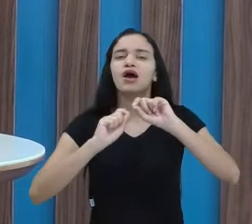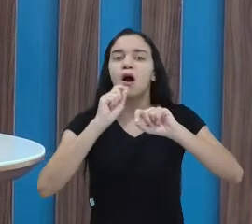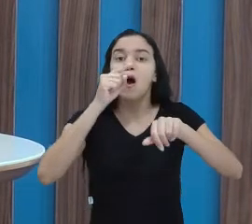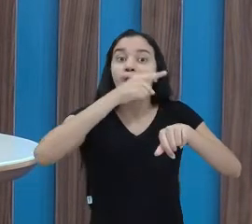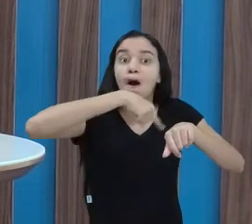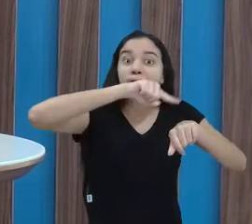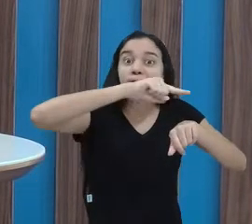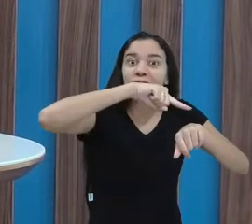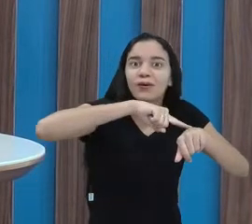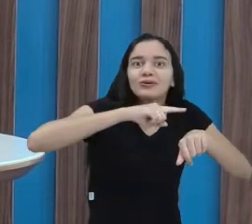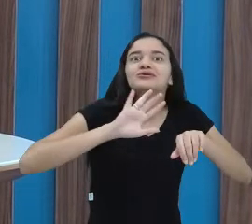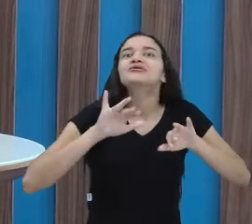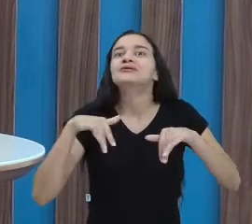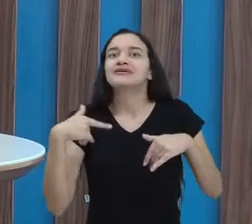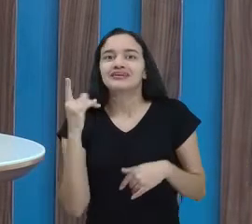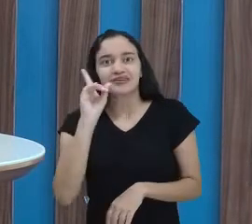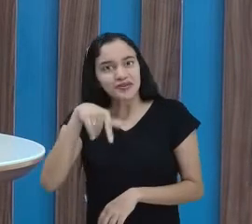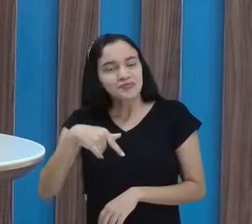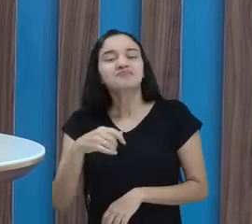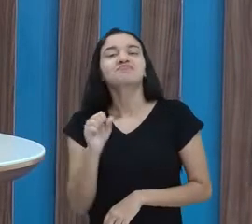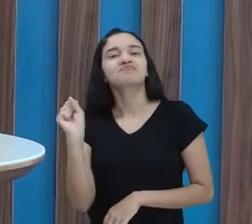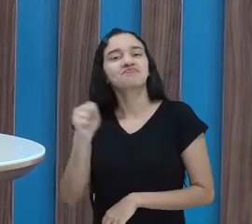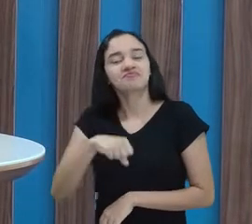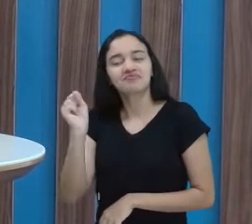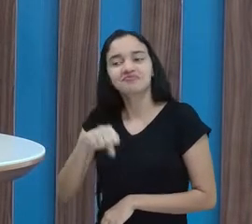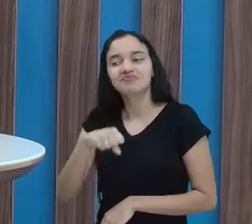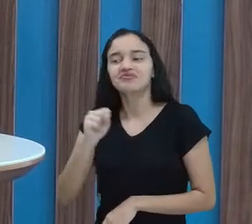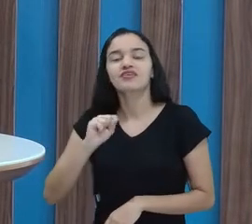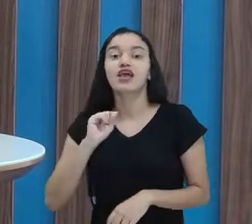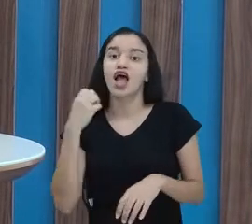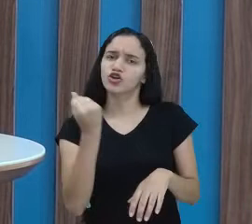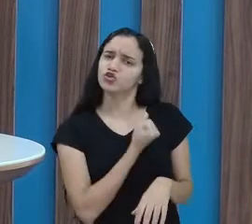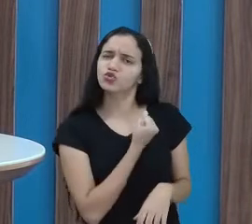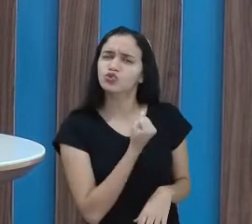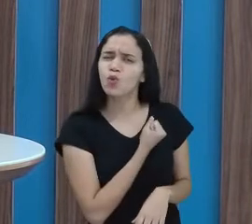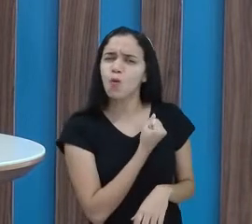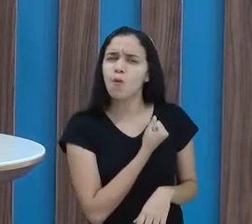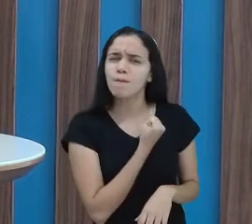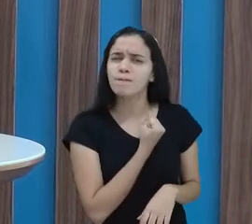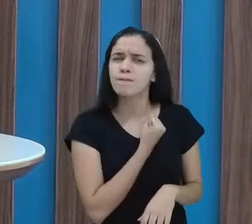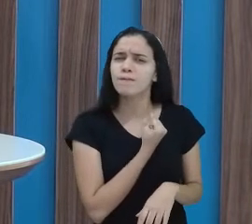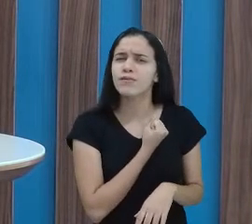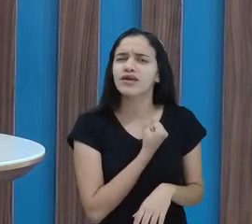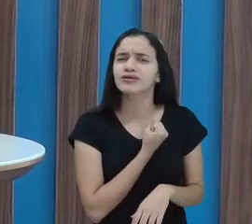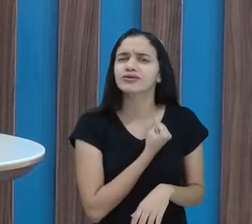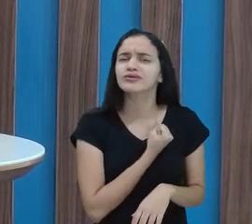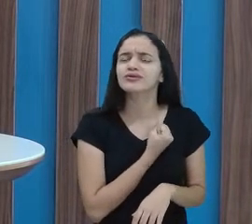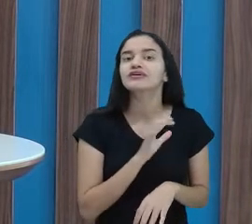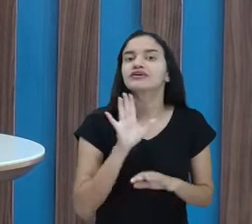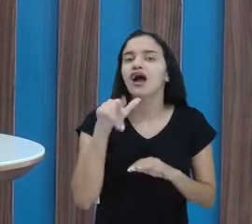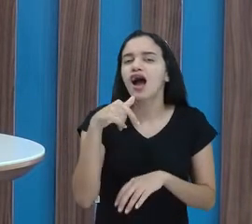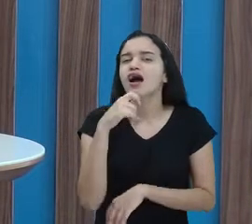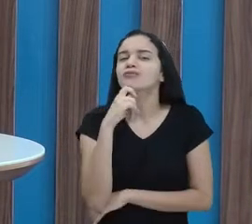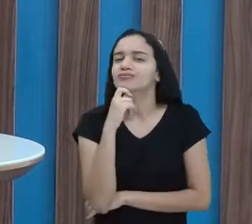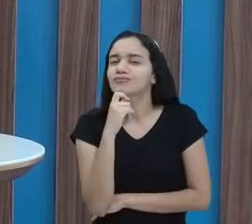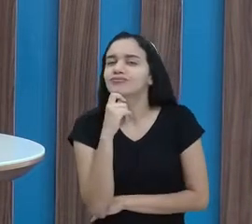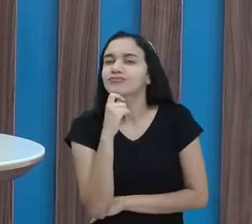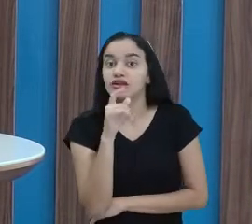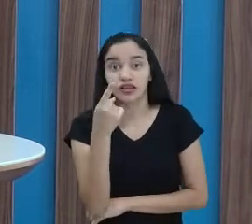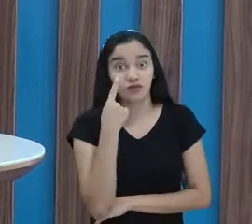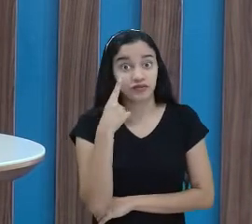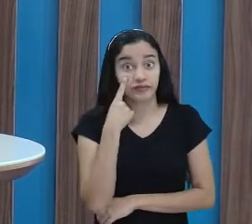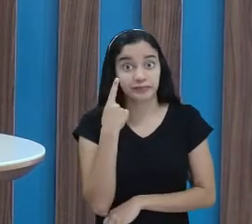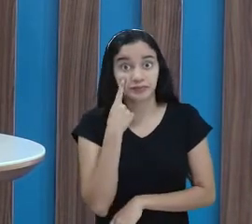horas digitais. Isso mesmo. É aquela que é dos números, né? Que tem um pontinho, 00, 30. Então fica